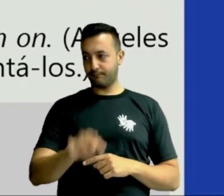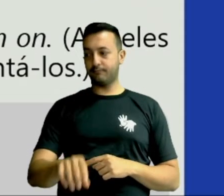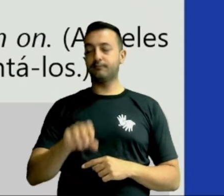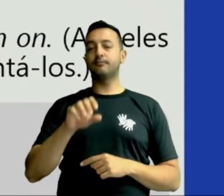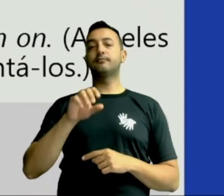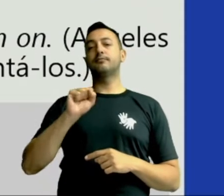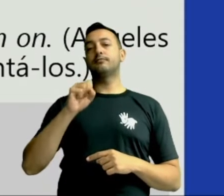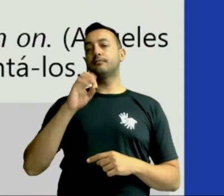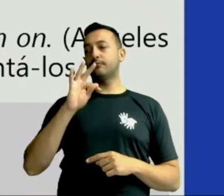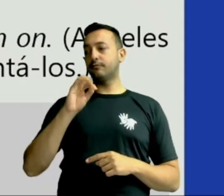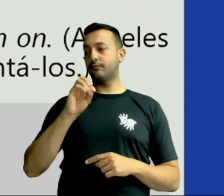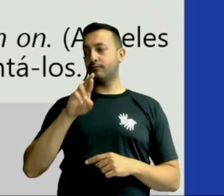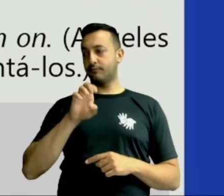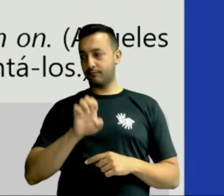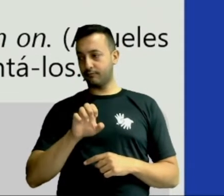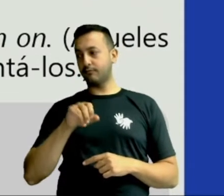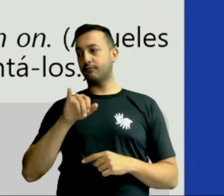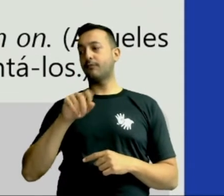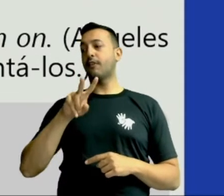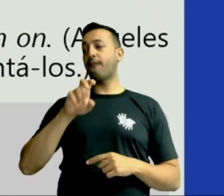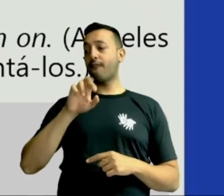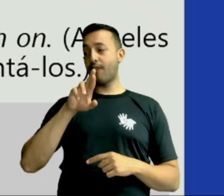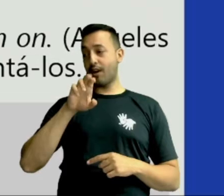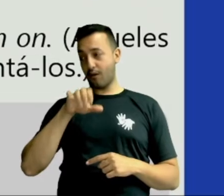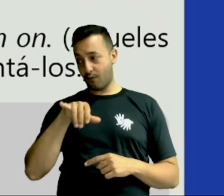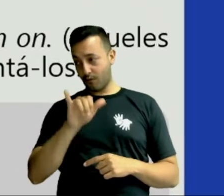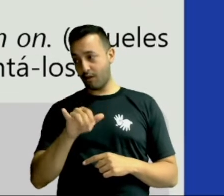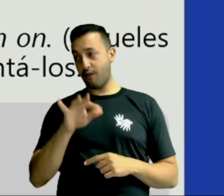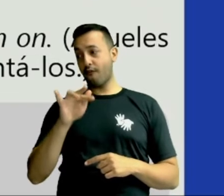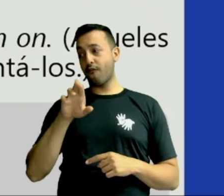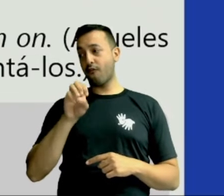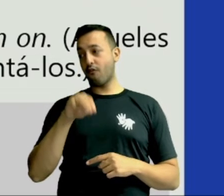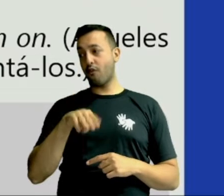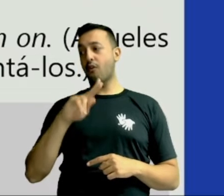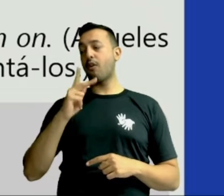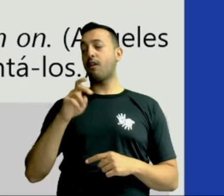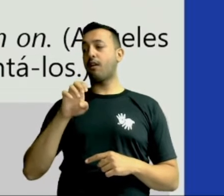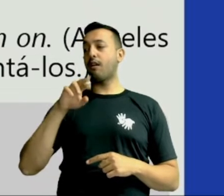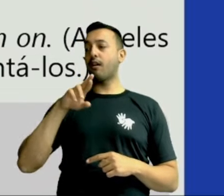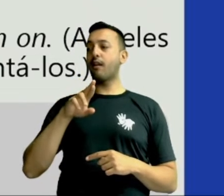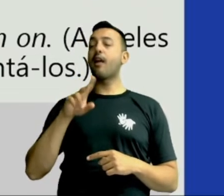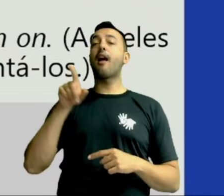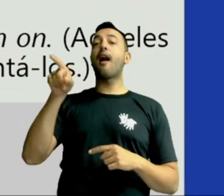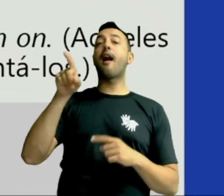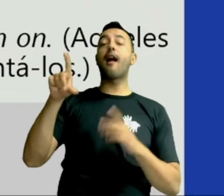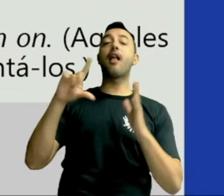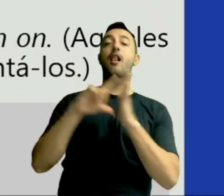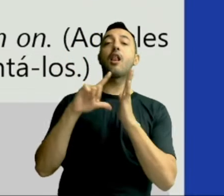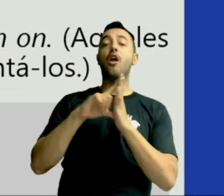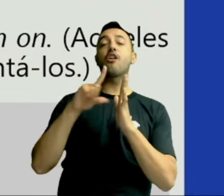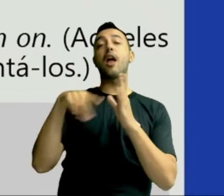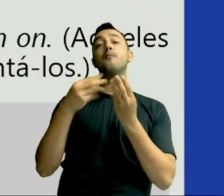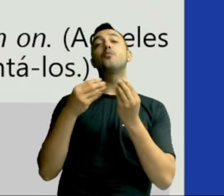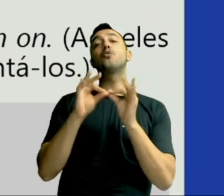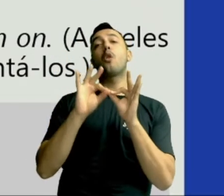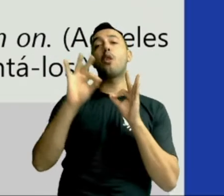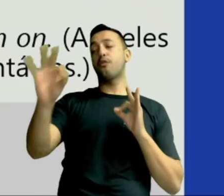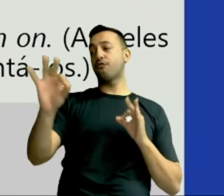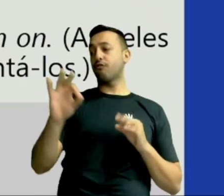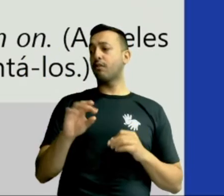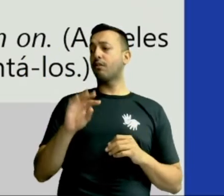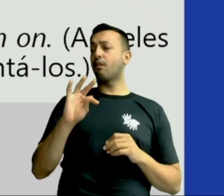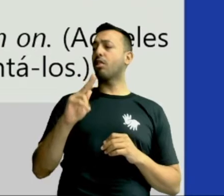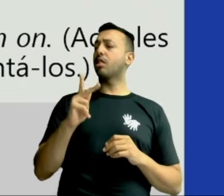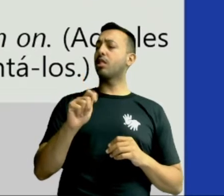Store is very far from here aquela loja é muito longe daqui porque deve